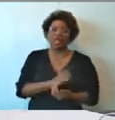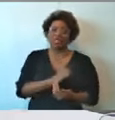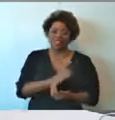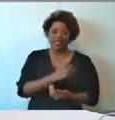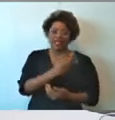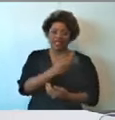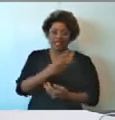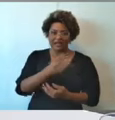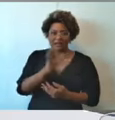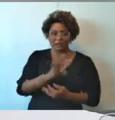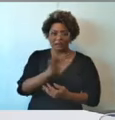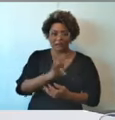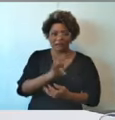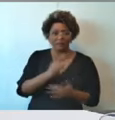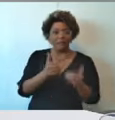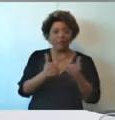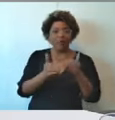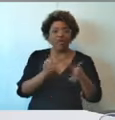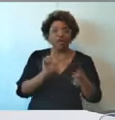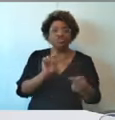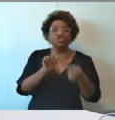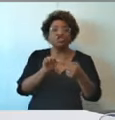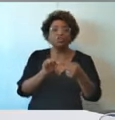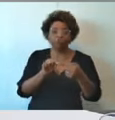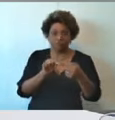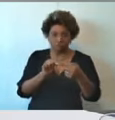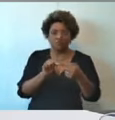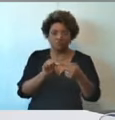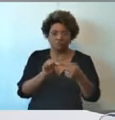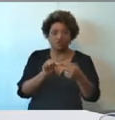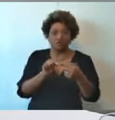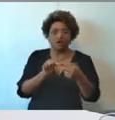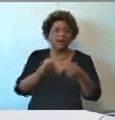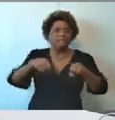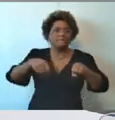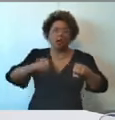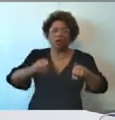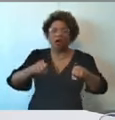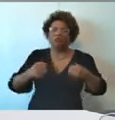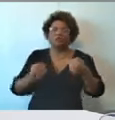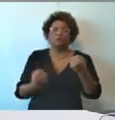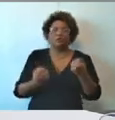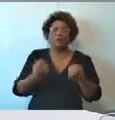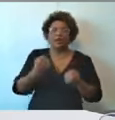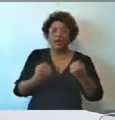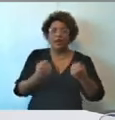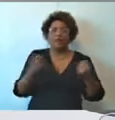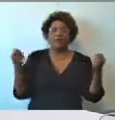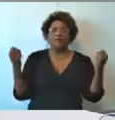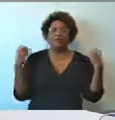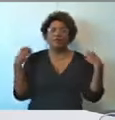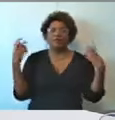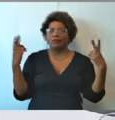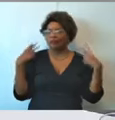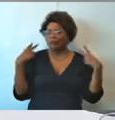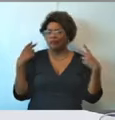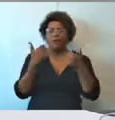outro tipo de veículo, para poder pôr uma motofaixa. Então,